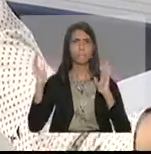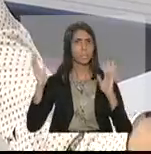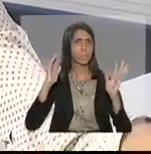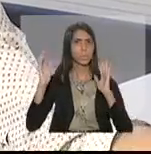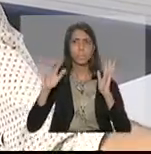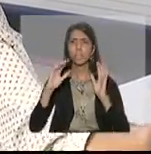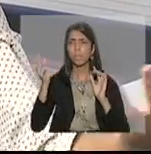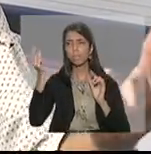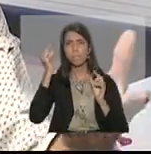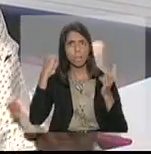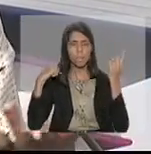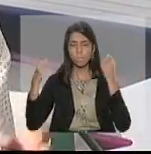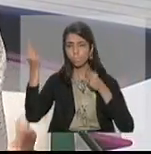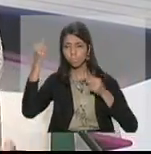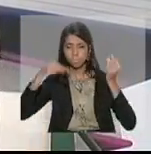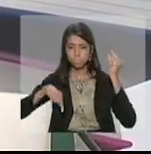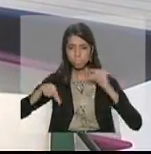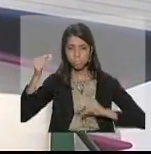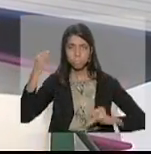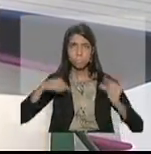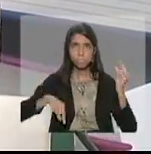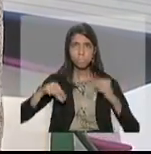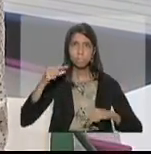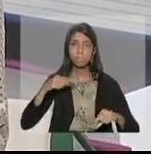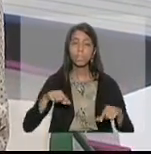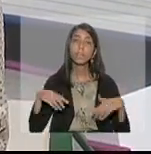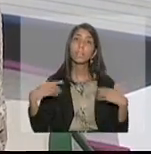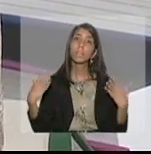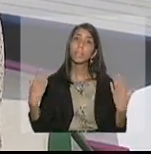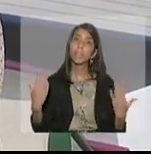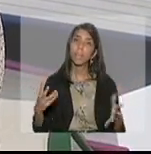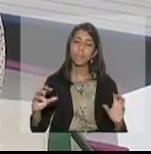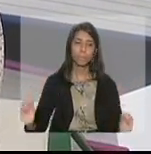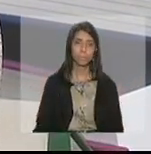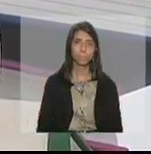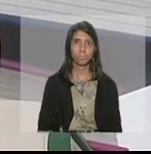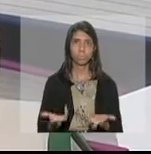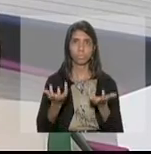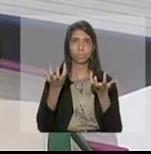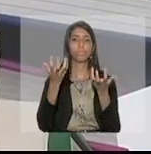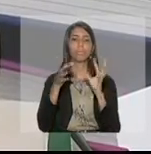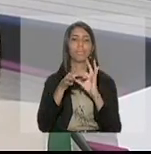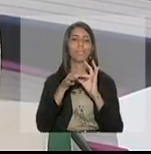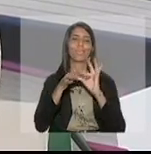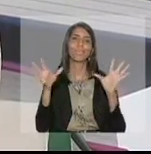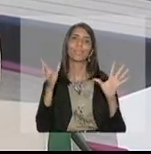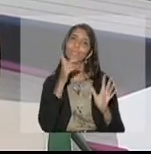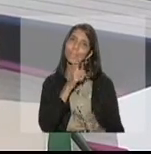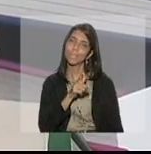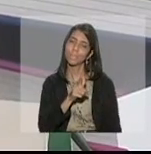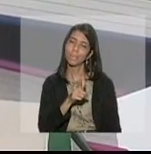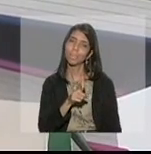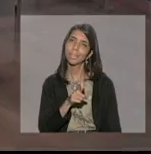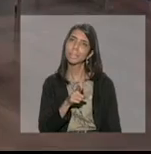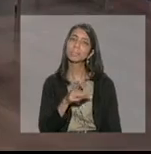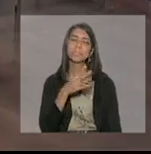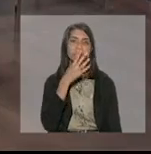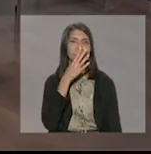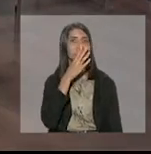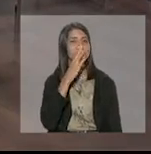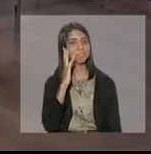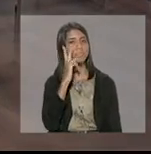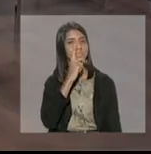cabelos e deixavam cair cada semente, fecundando assim a terra livre. Nossa,